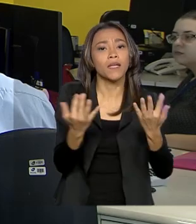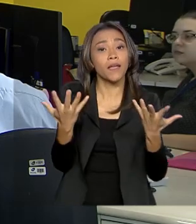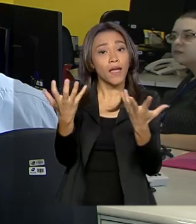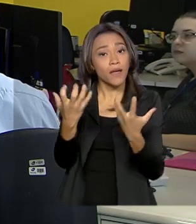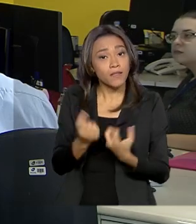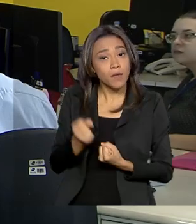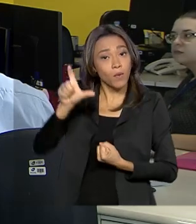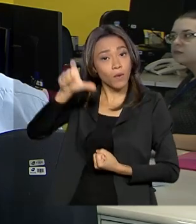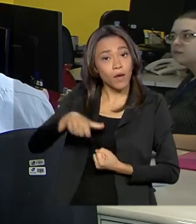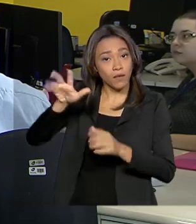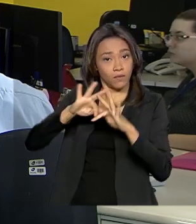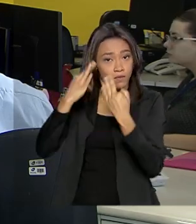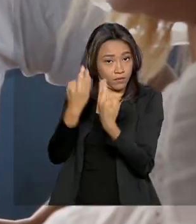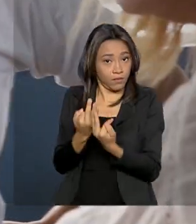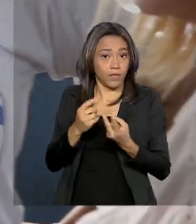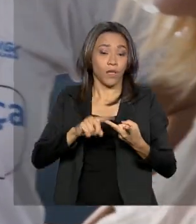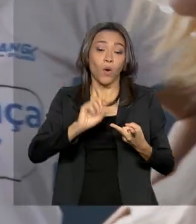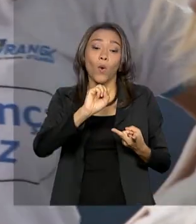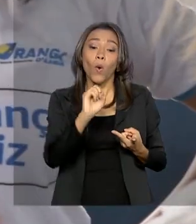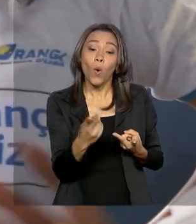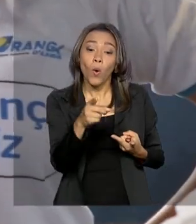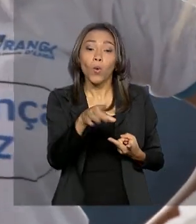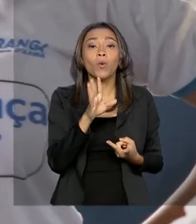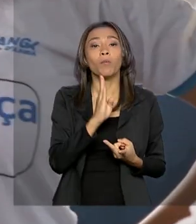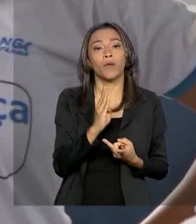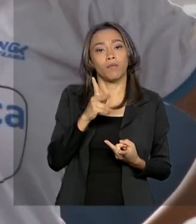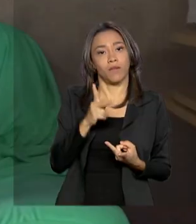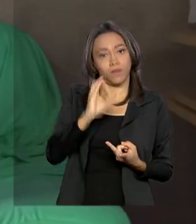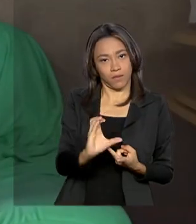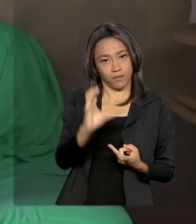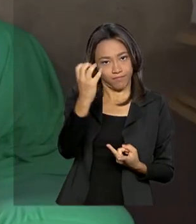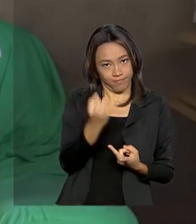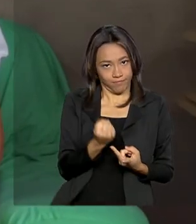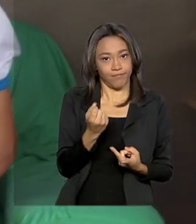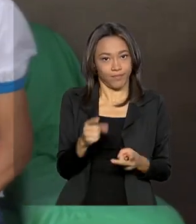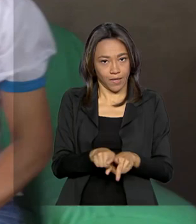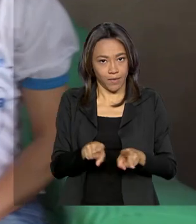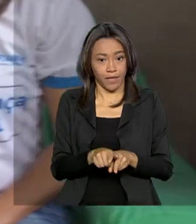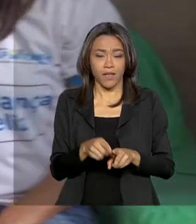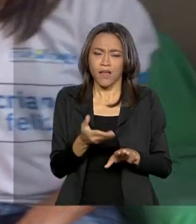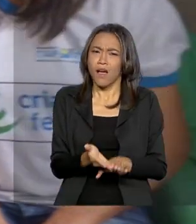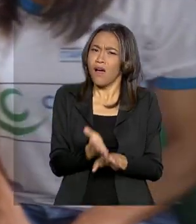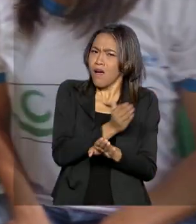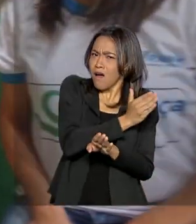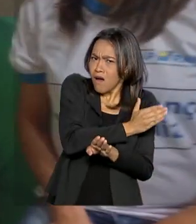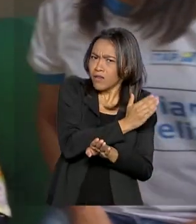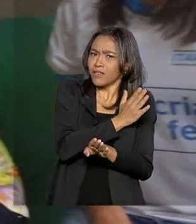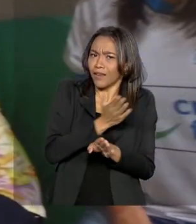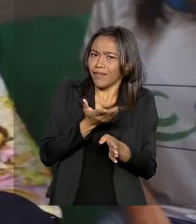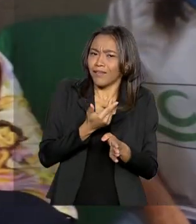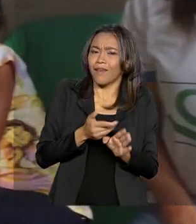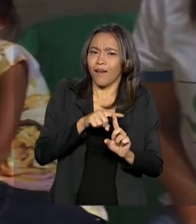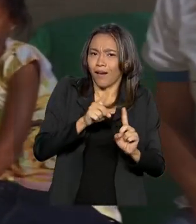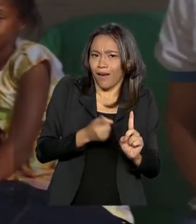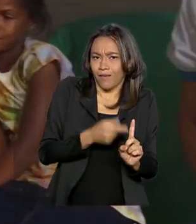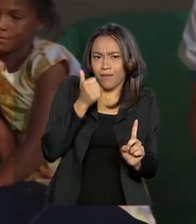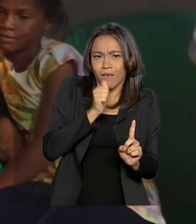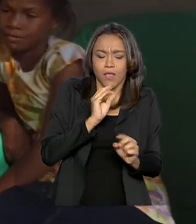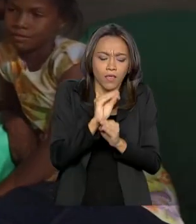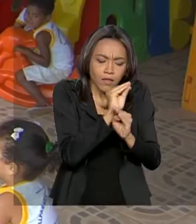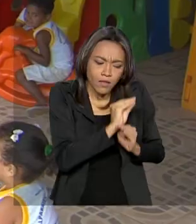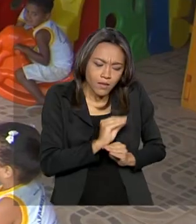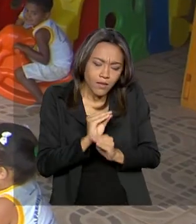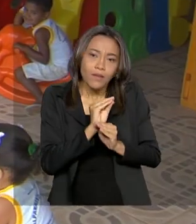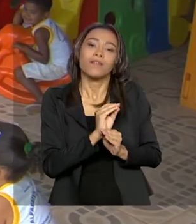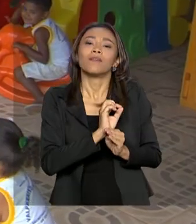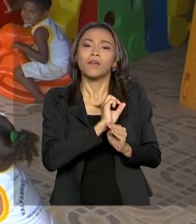Bolsa Família ou o benefício de prestação continuada. A assistência começa antes mesmo de a criança nascer, com atenção à gestante